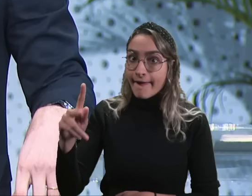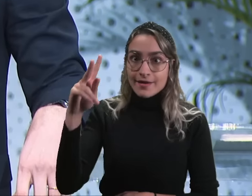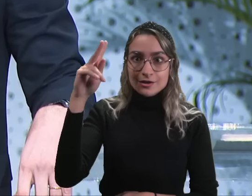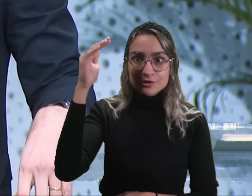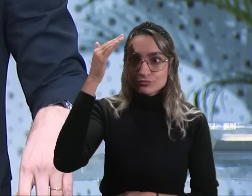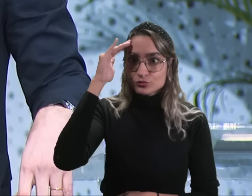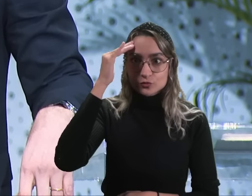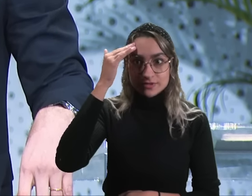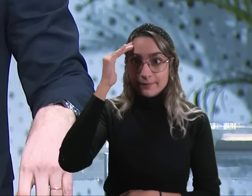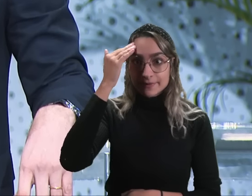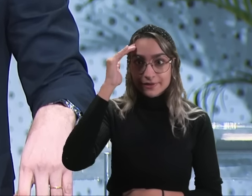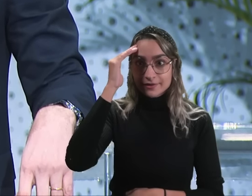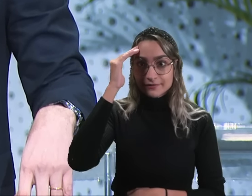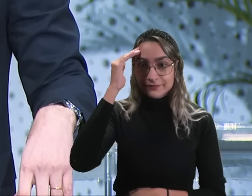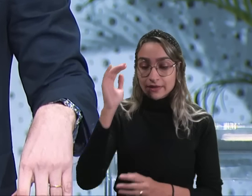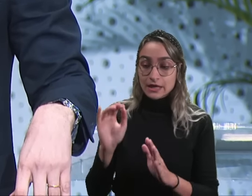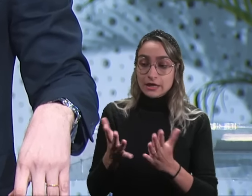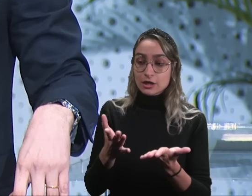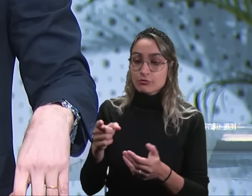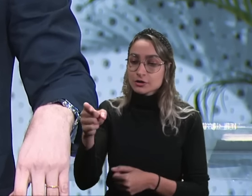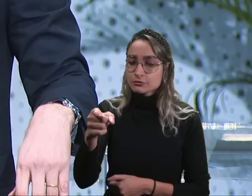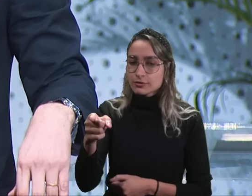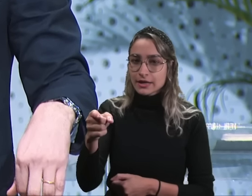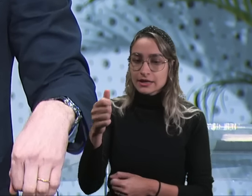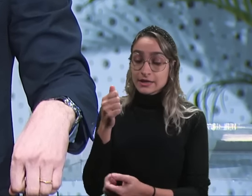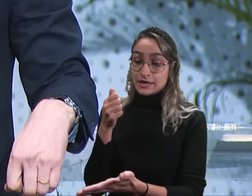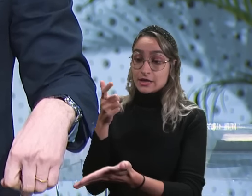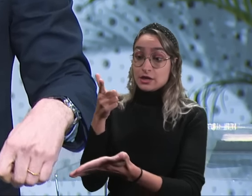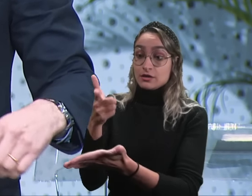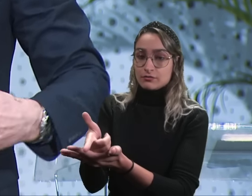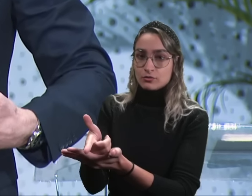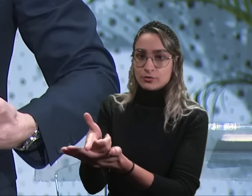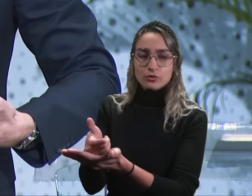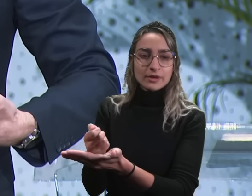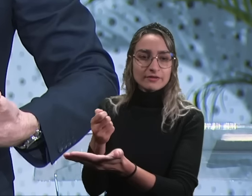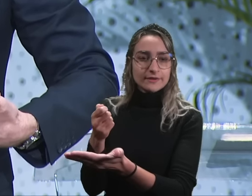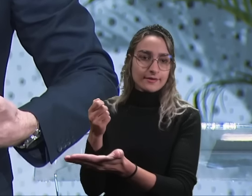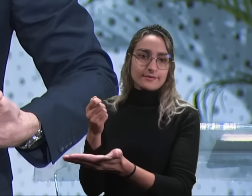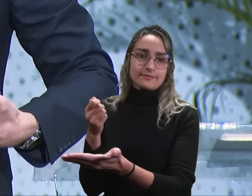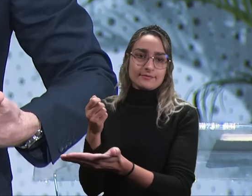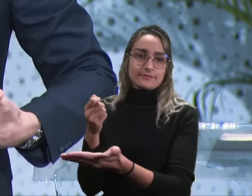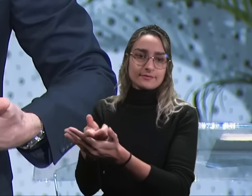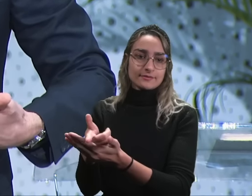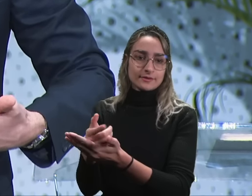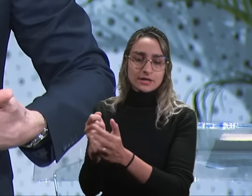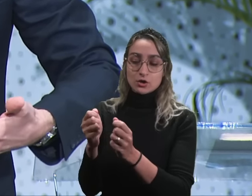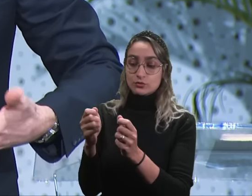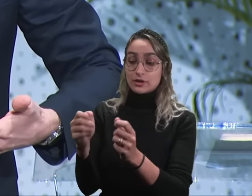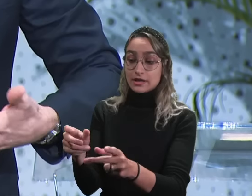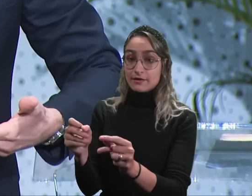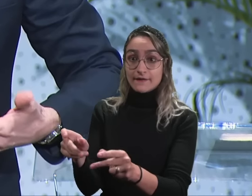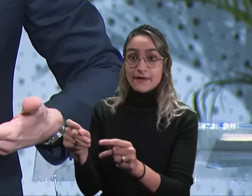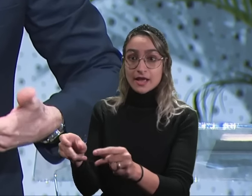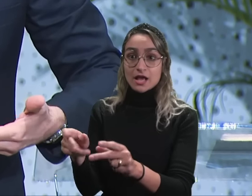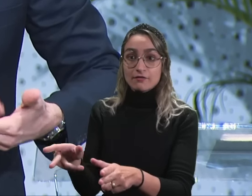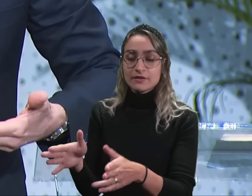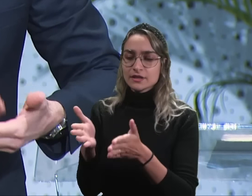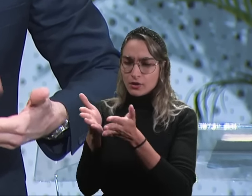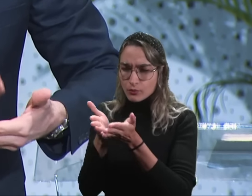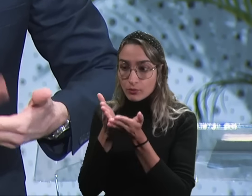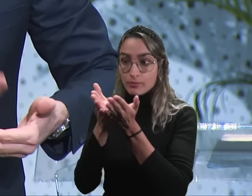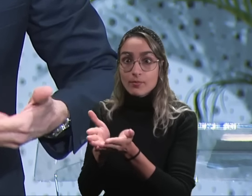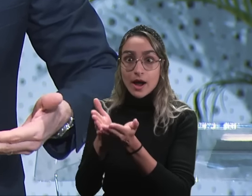por 11.000 sabe o que ele fez com os 11.000 ele empregou tudo na pregação da